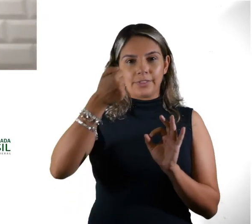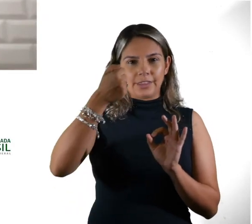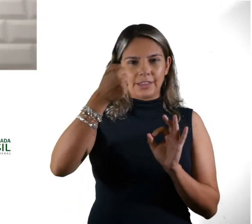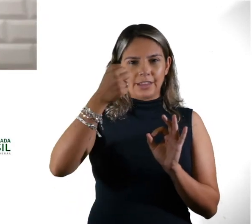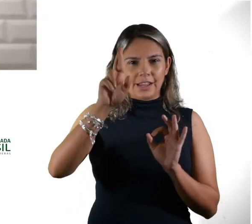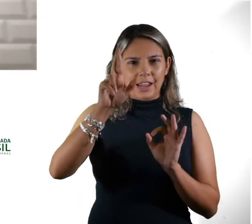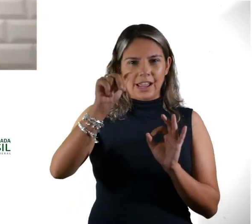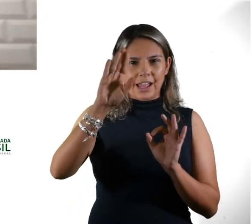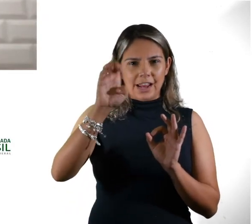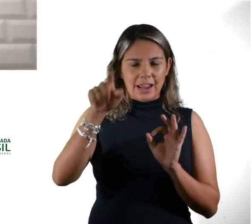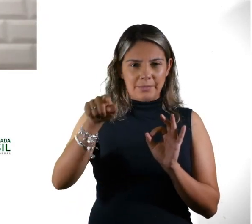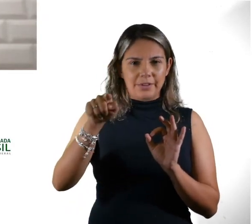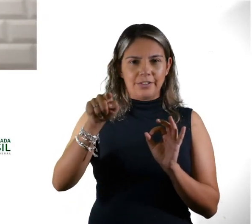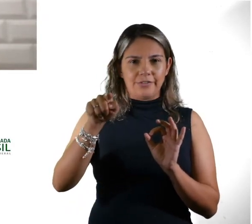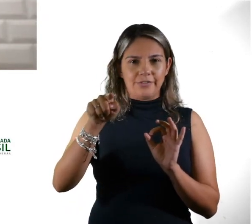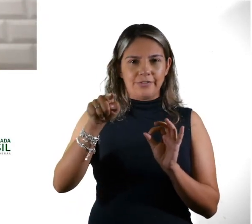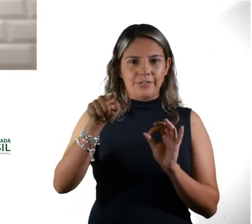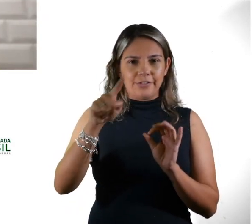árabe,